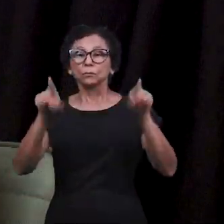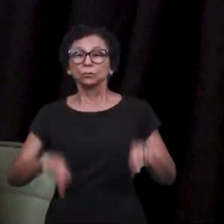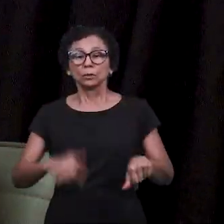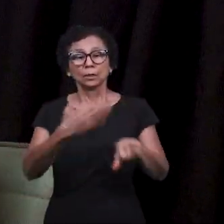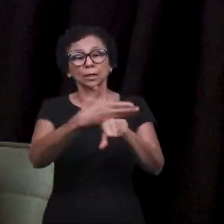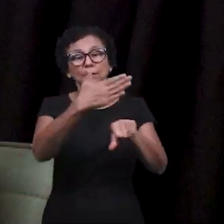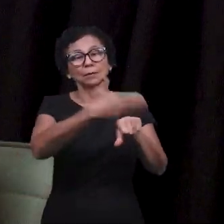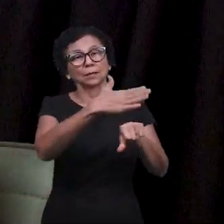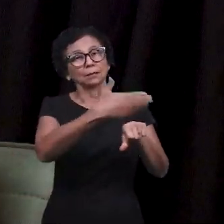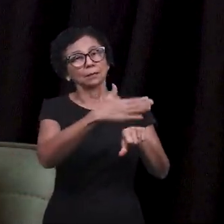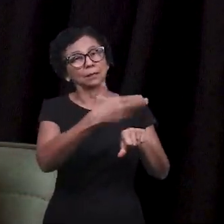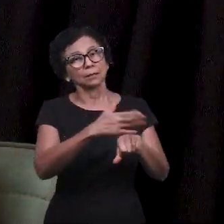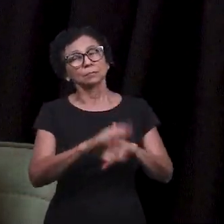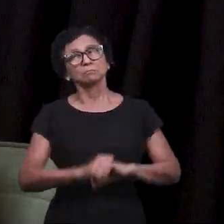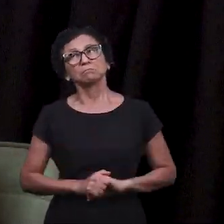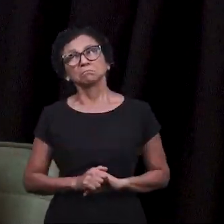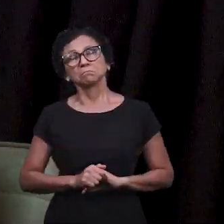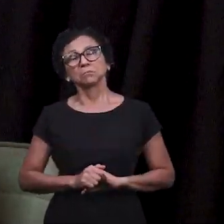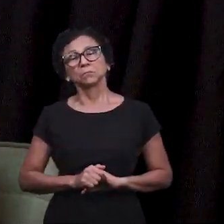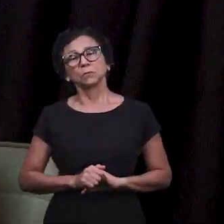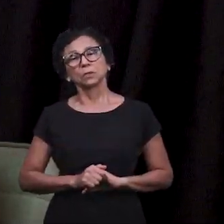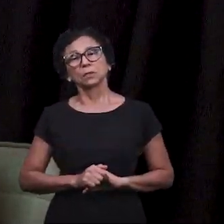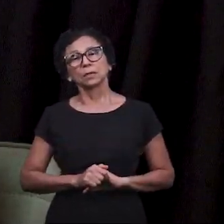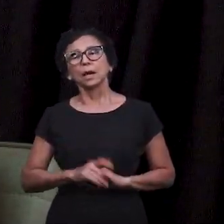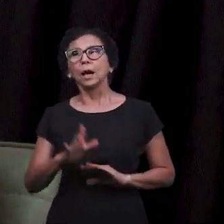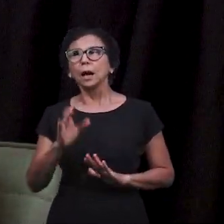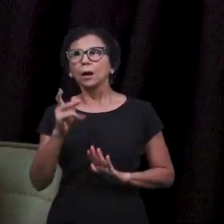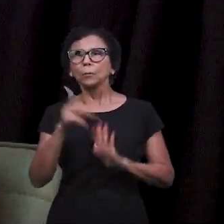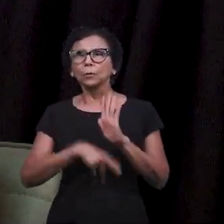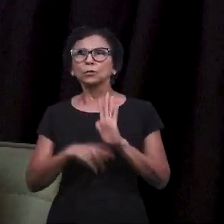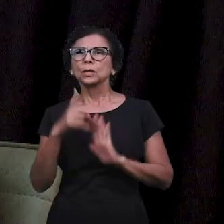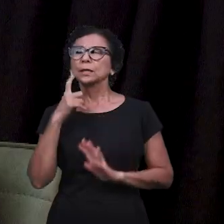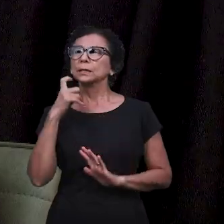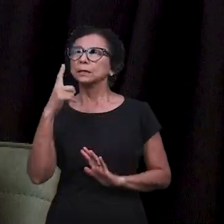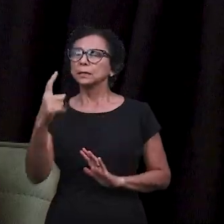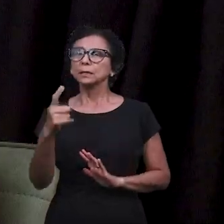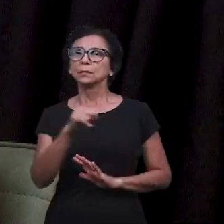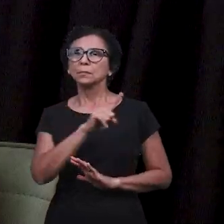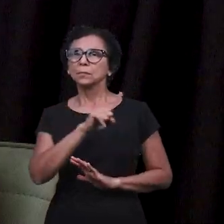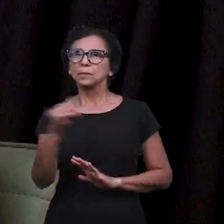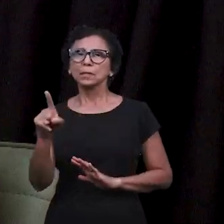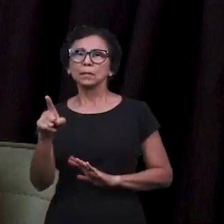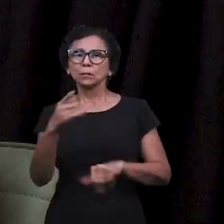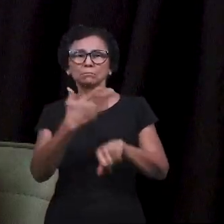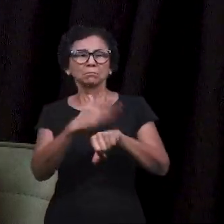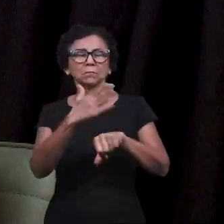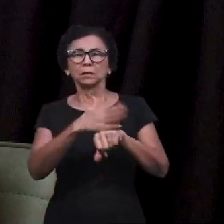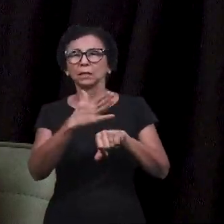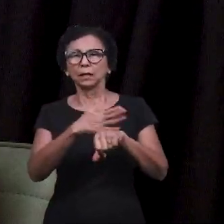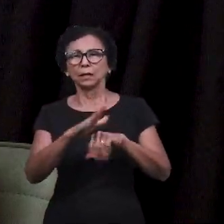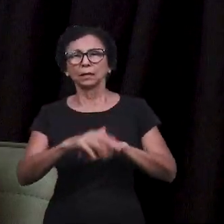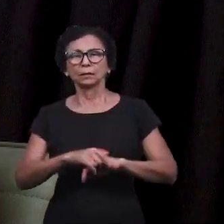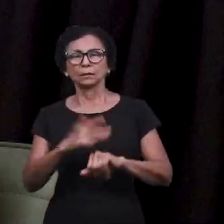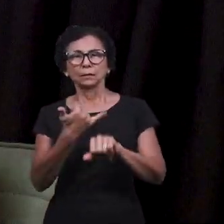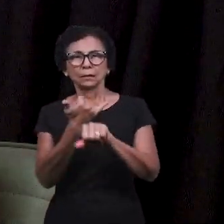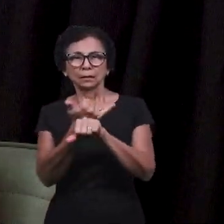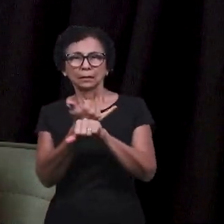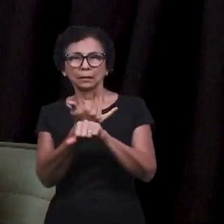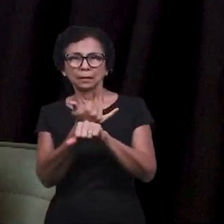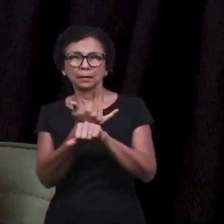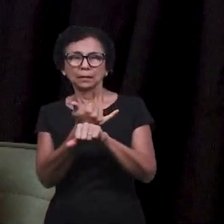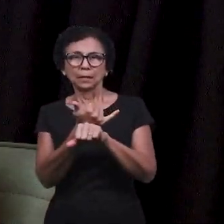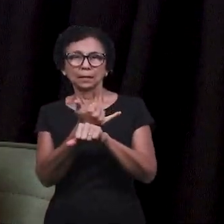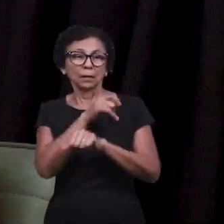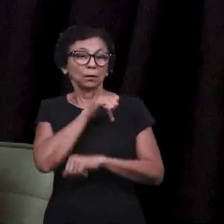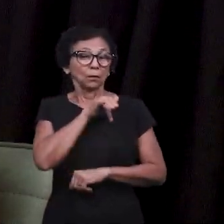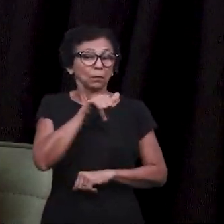que seja interessante, mas não treinar a sua equipe periodicamente, constantemente. Canais de denúncia seguros e confidenciais é outro